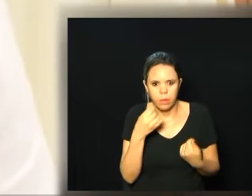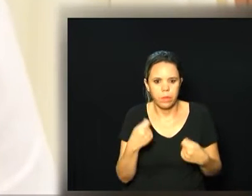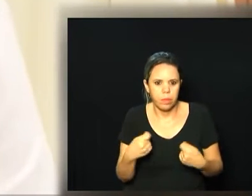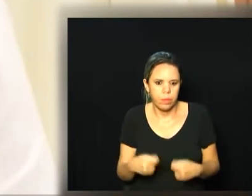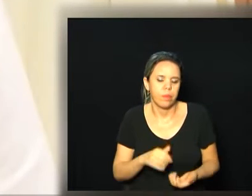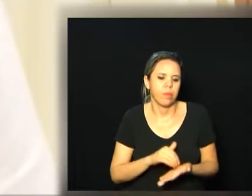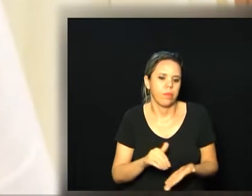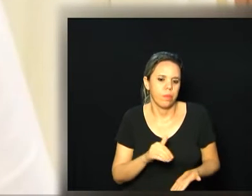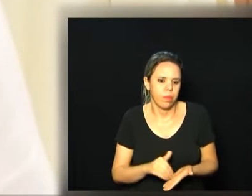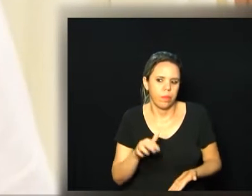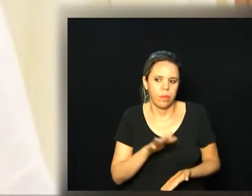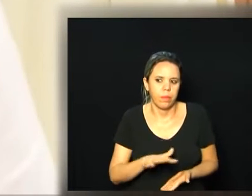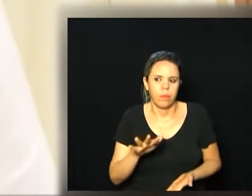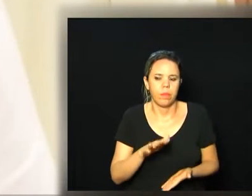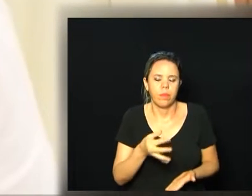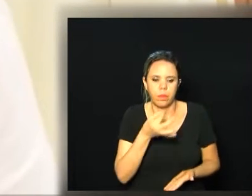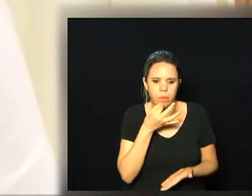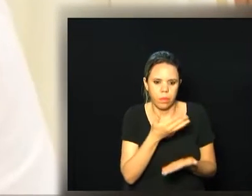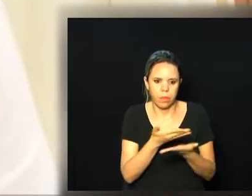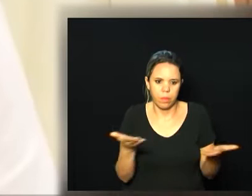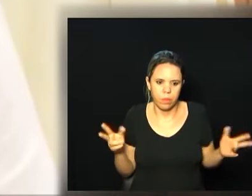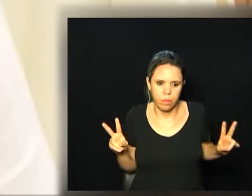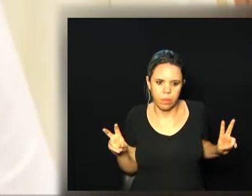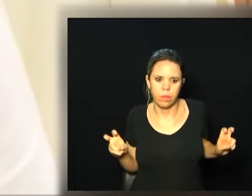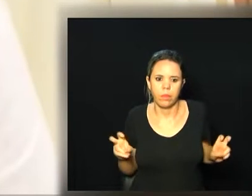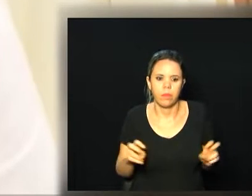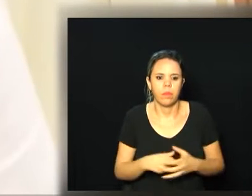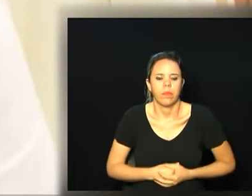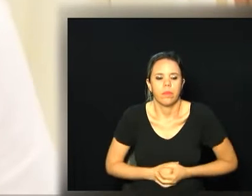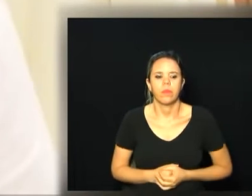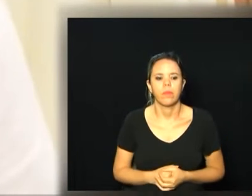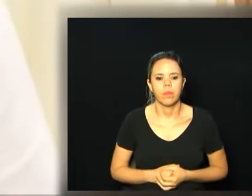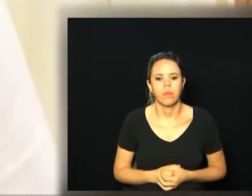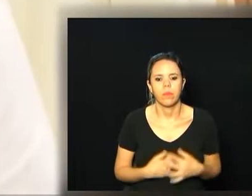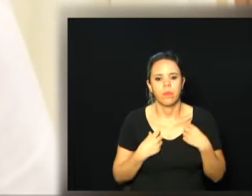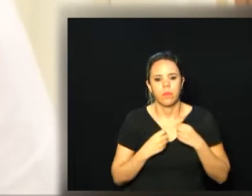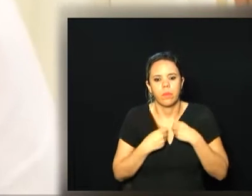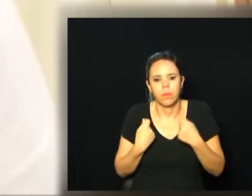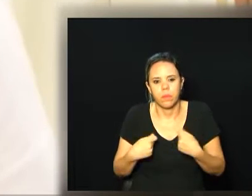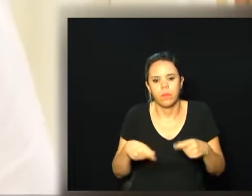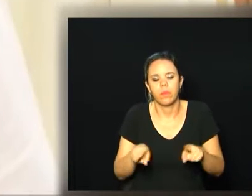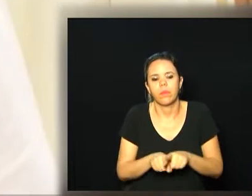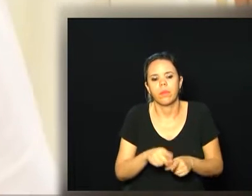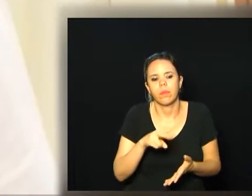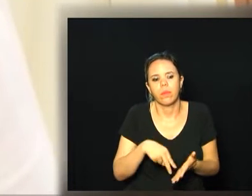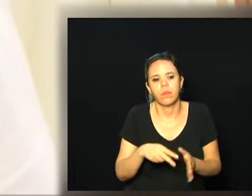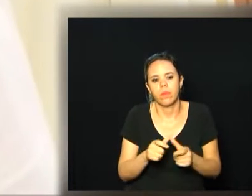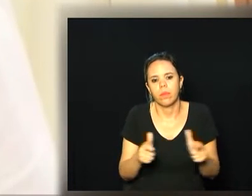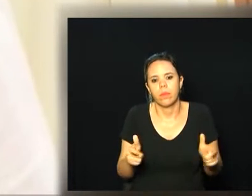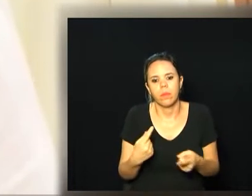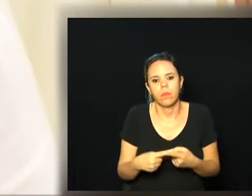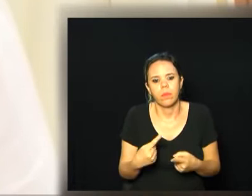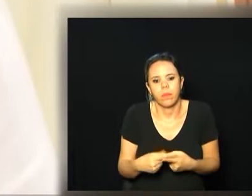que a Secretaria se manifeste em relação a esse tema. E é preciso também ter uma leitura mais ampla,